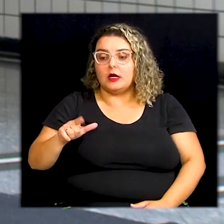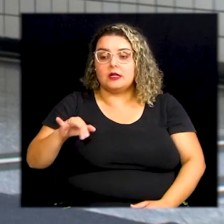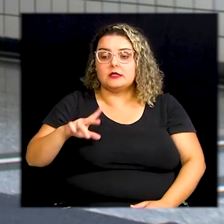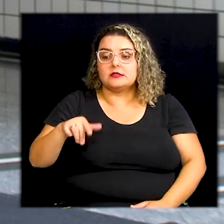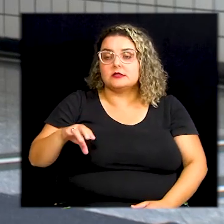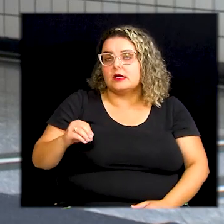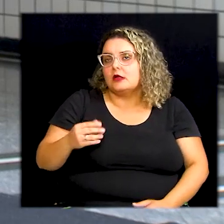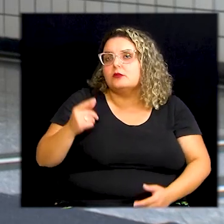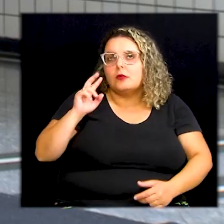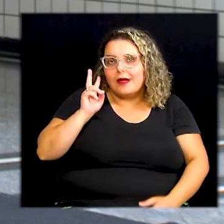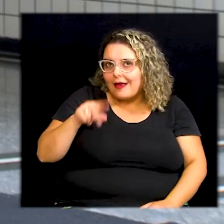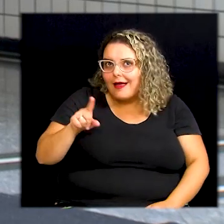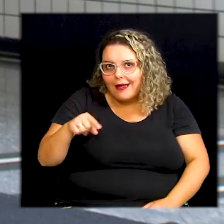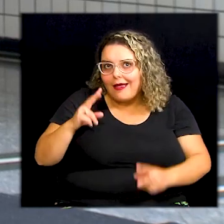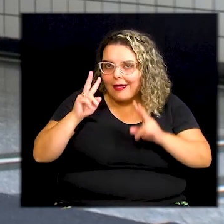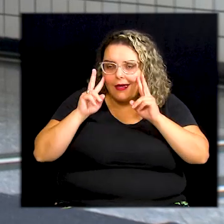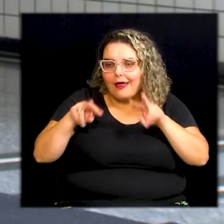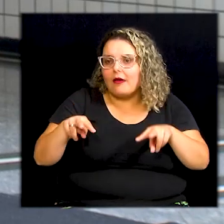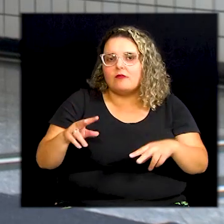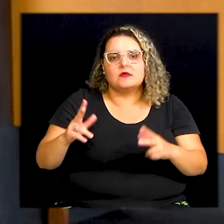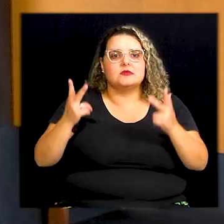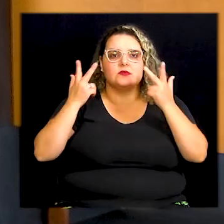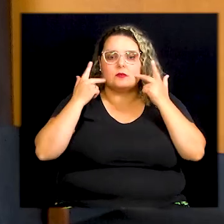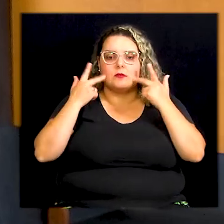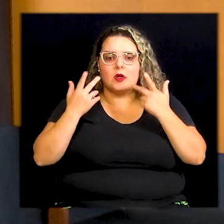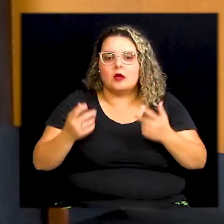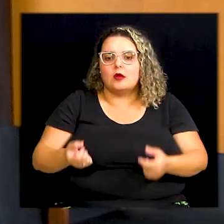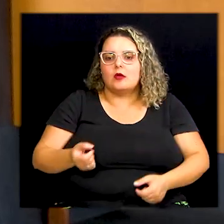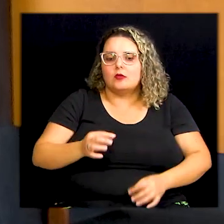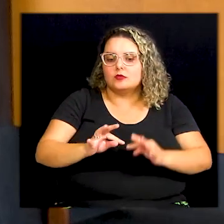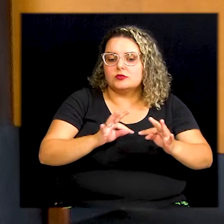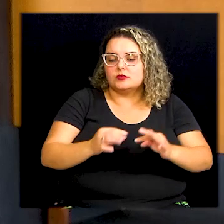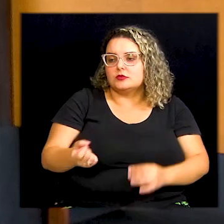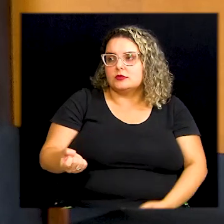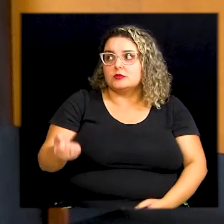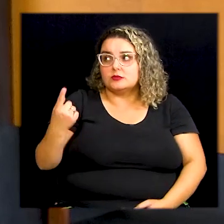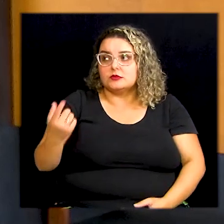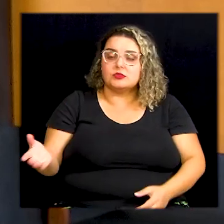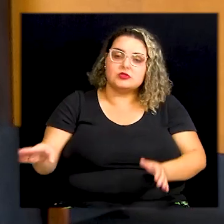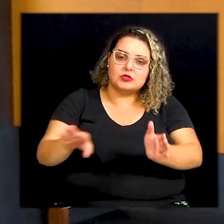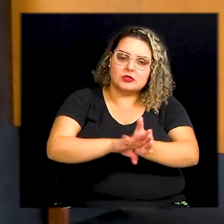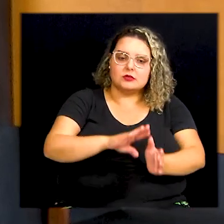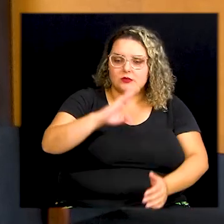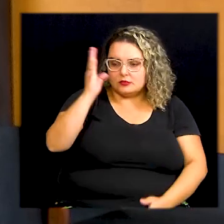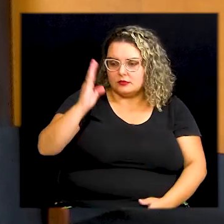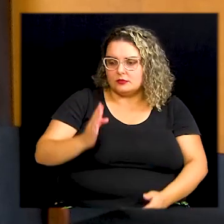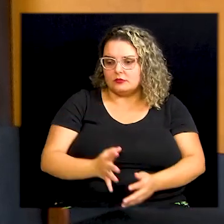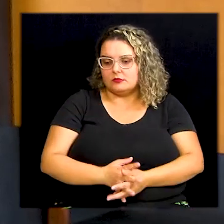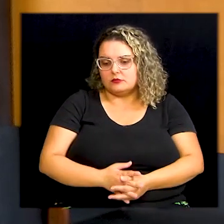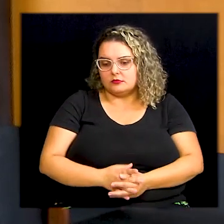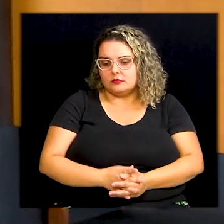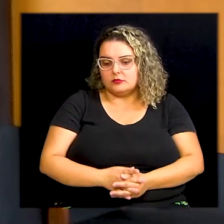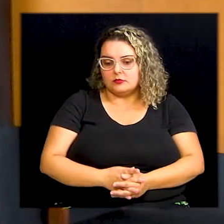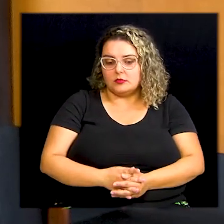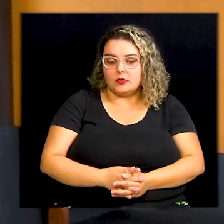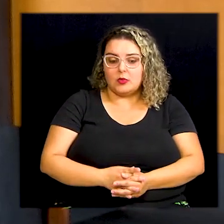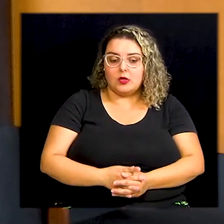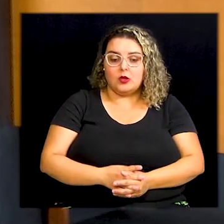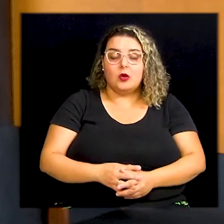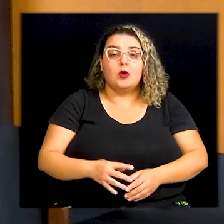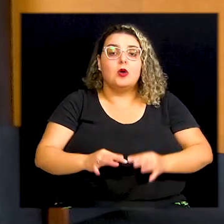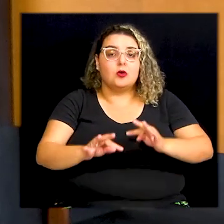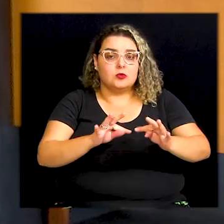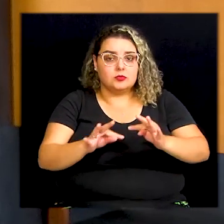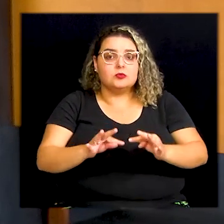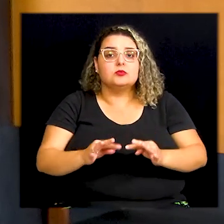algo normal? Como é que você enxerga os estrangeiros chegando até o futebol brasileiro? Cara, eu acho que os treinadores brasileiros